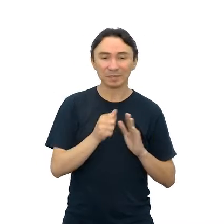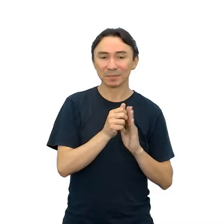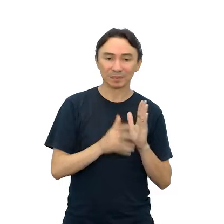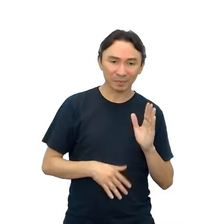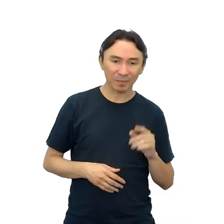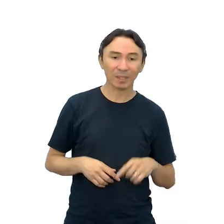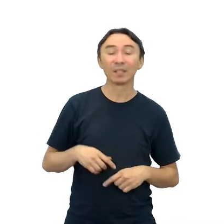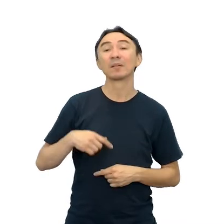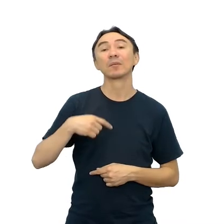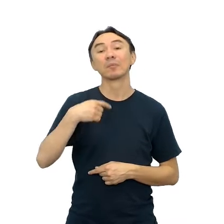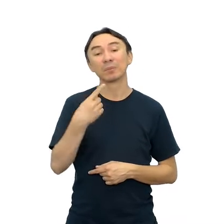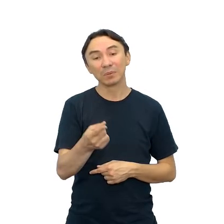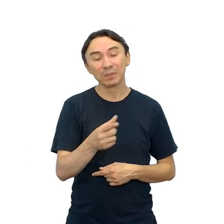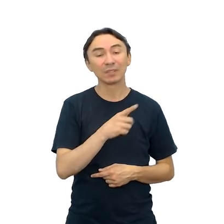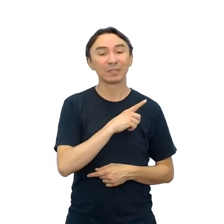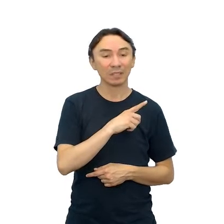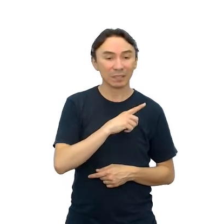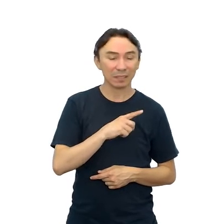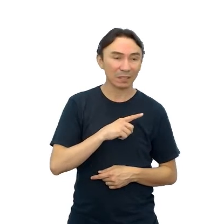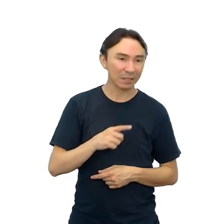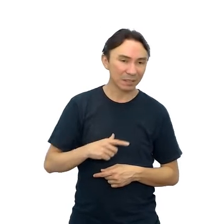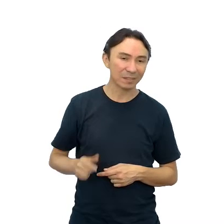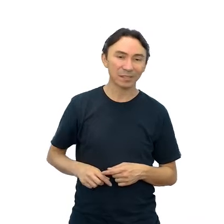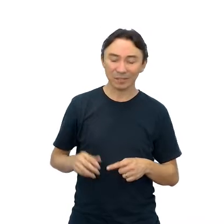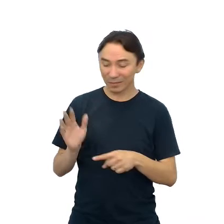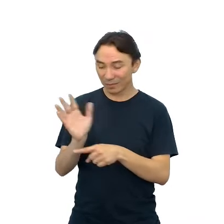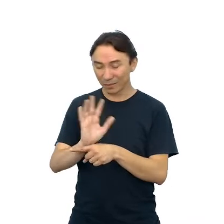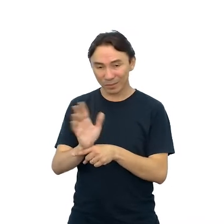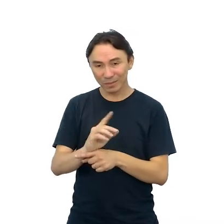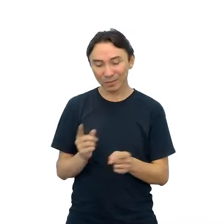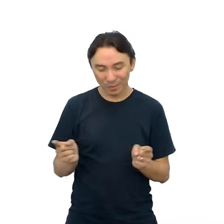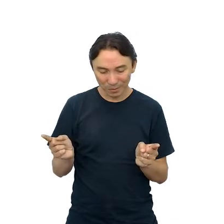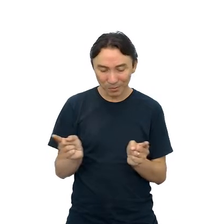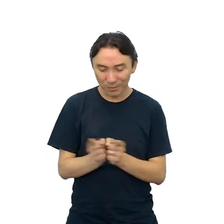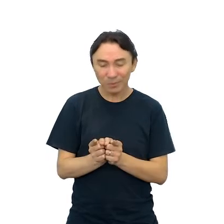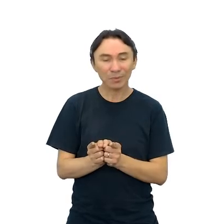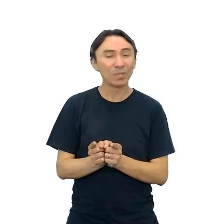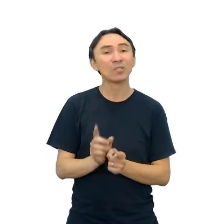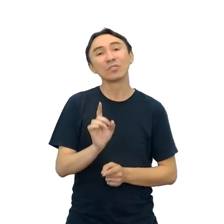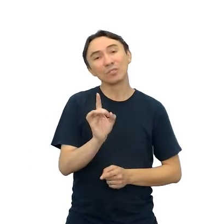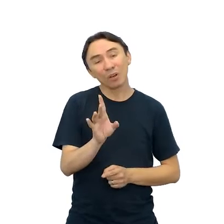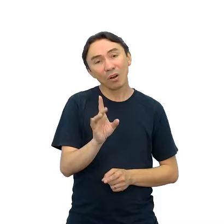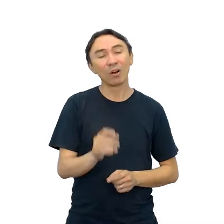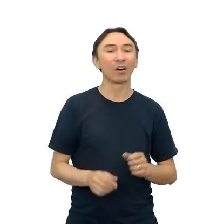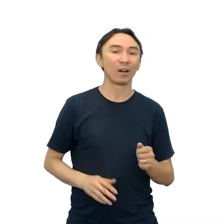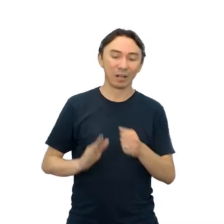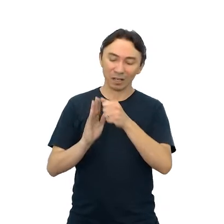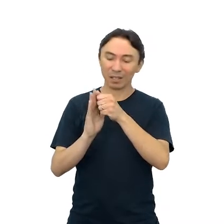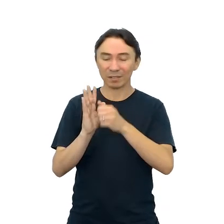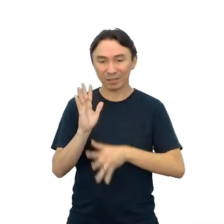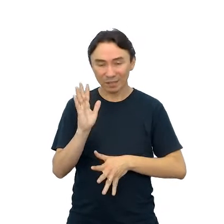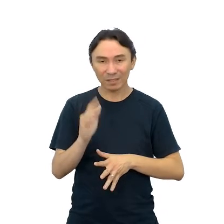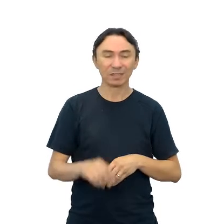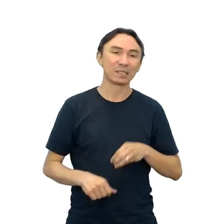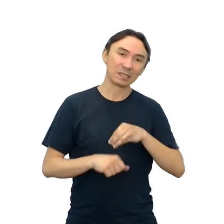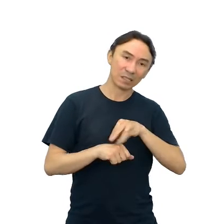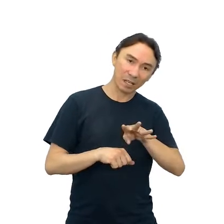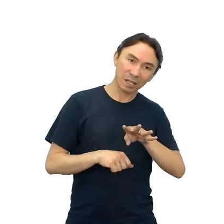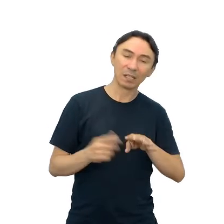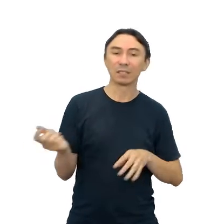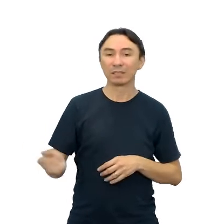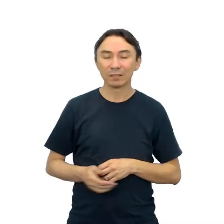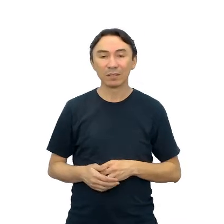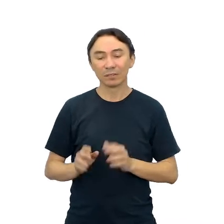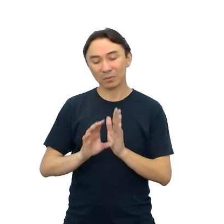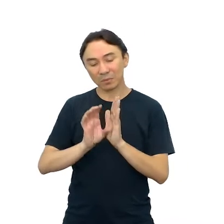aqui somente com as atividades indicando onde, né, esse conceito teórico aparece aí dentro